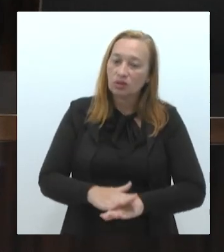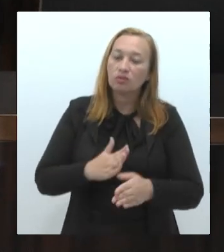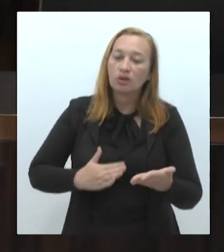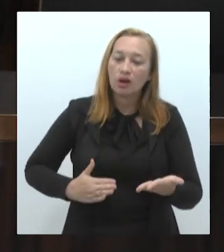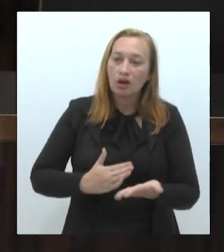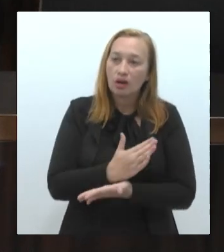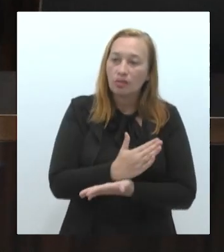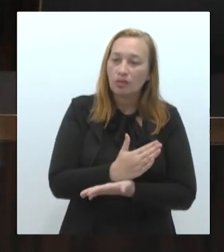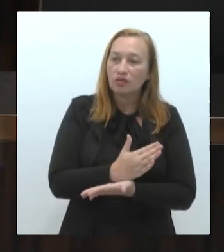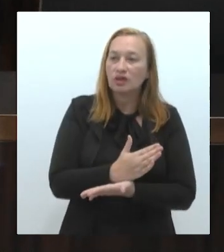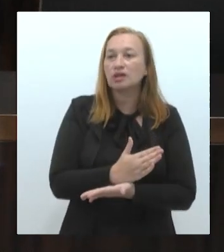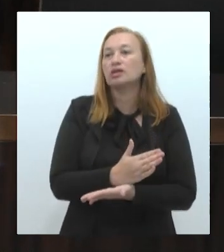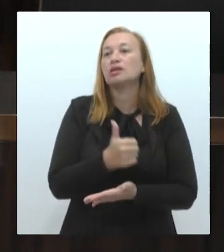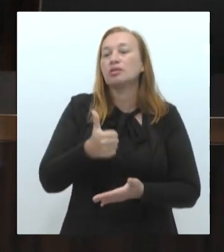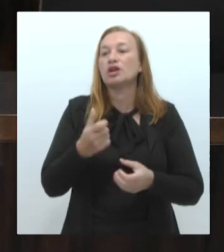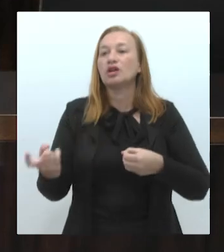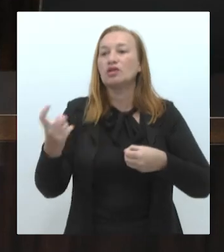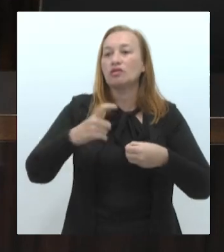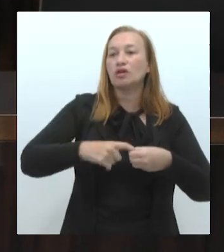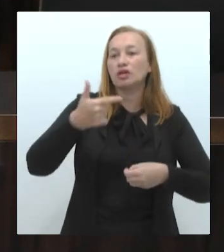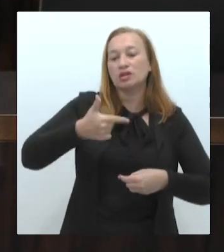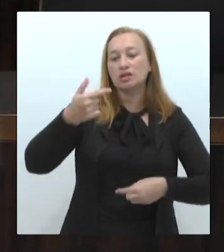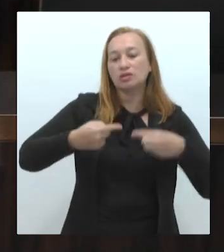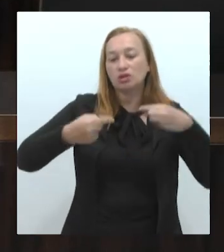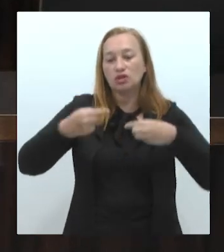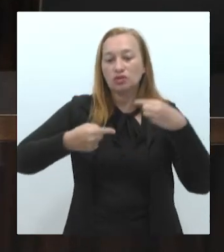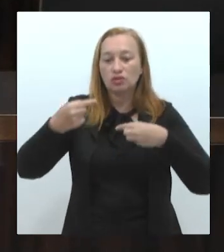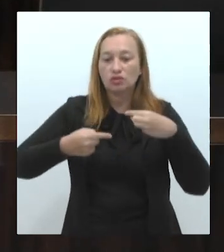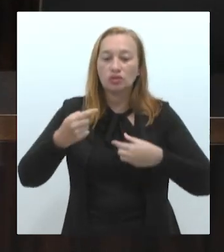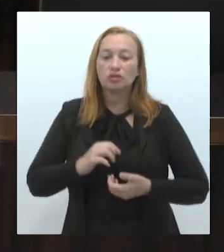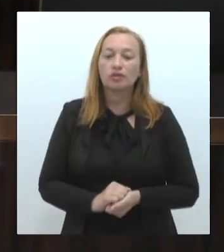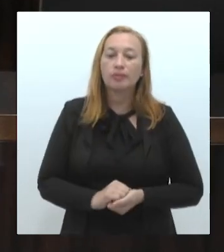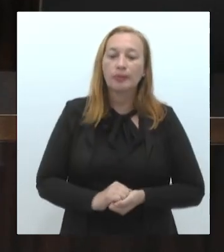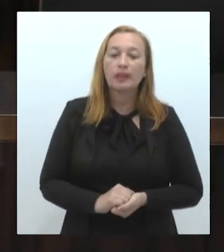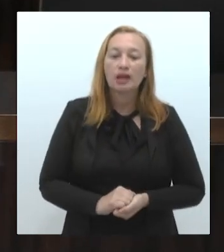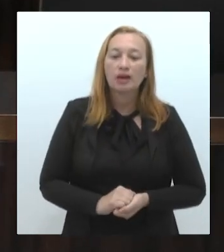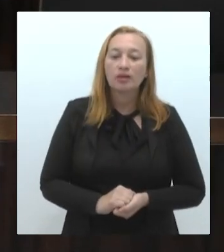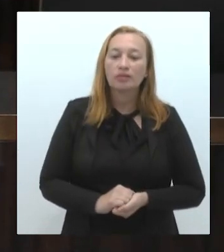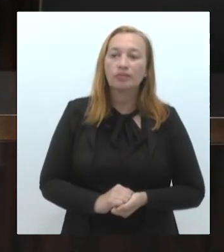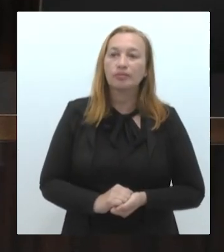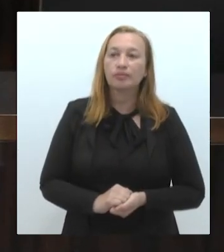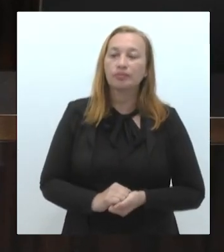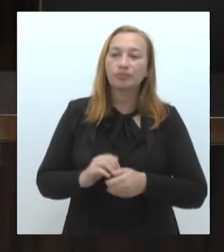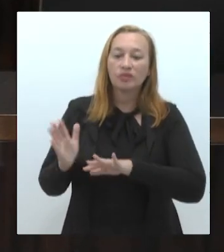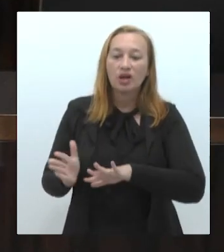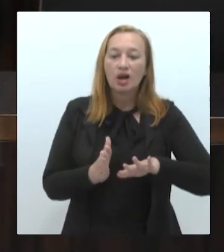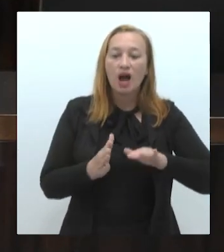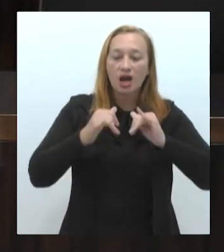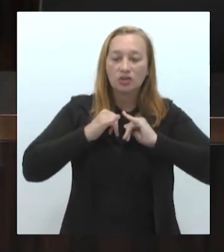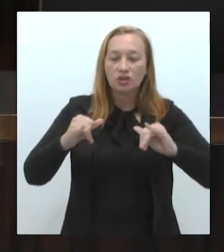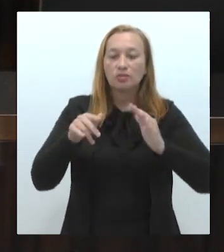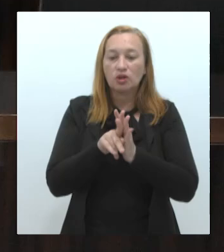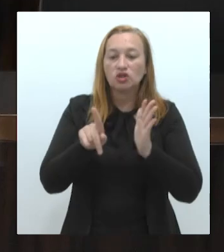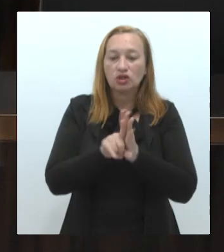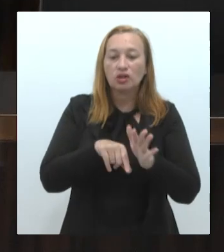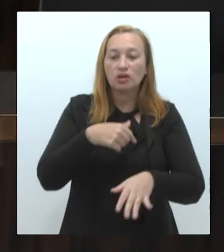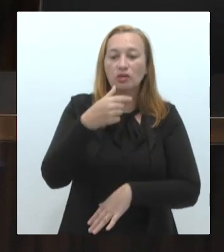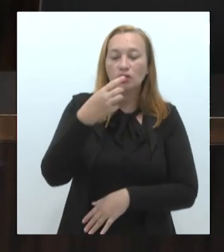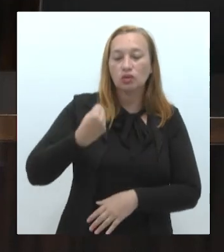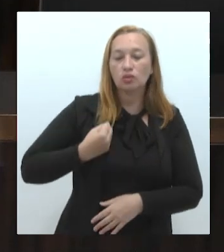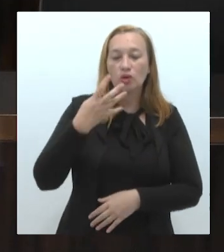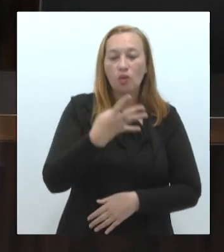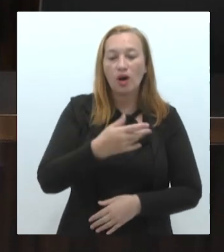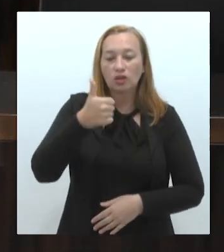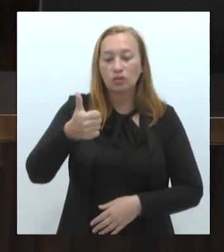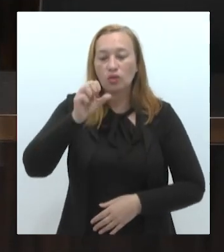como estão. Aprovado em primeira, retorna em segundo. Anuncio o projeto de lei número